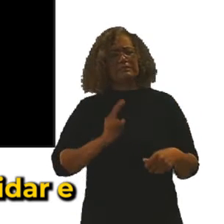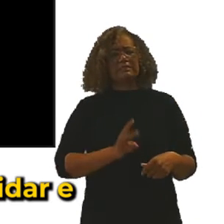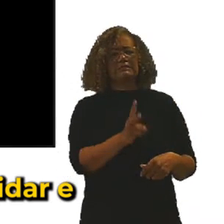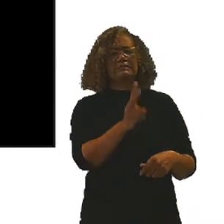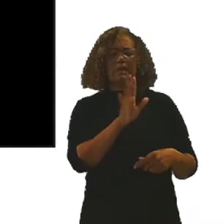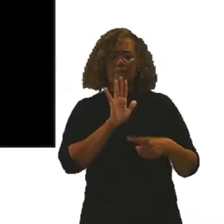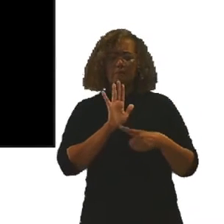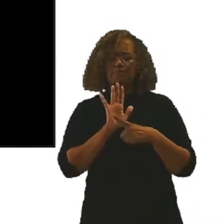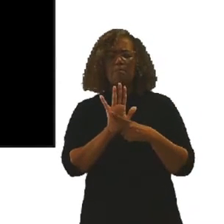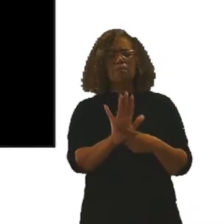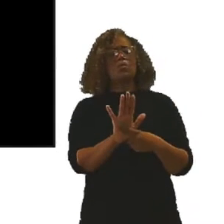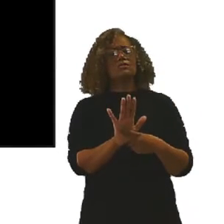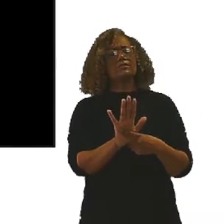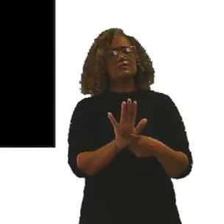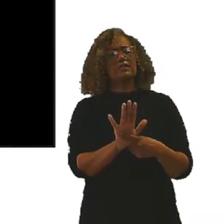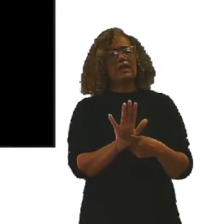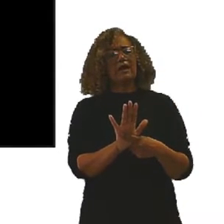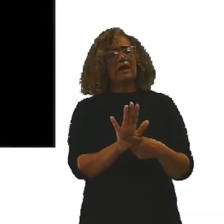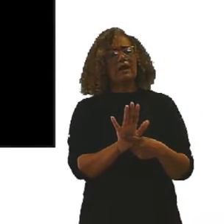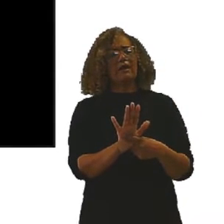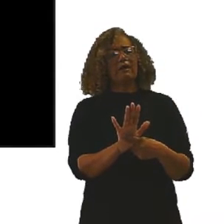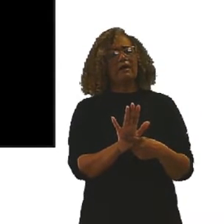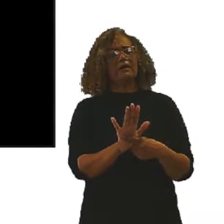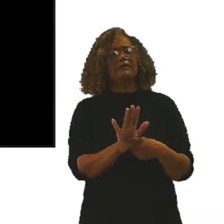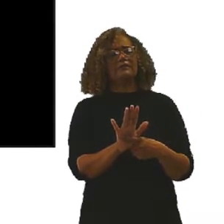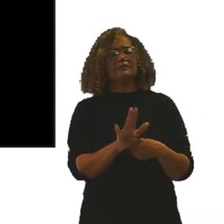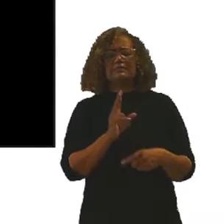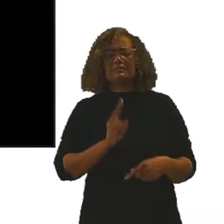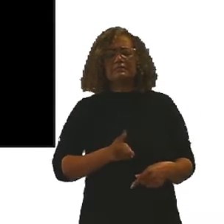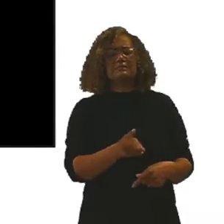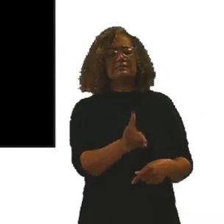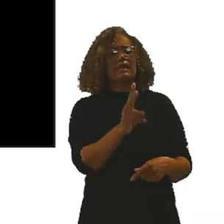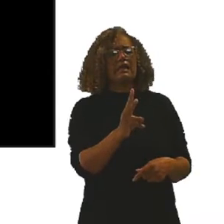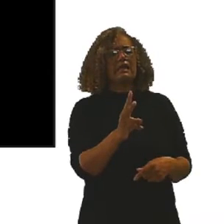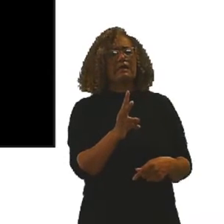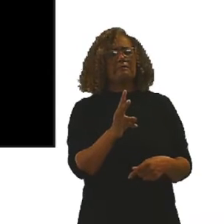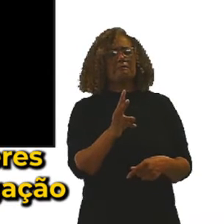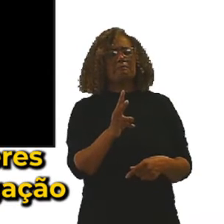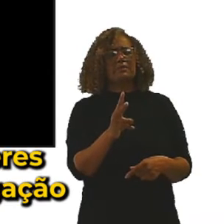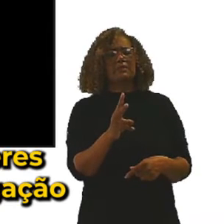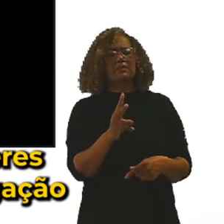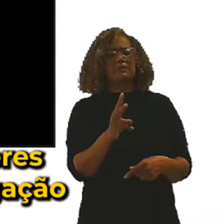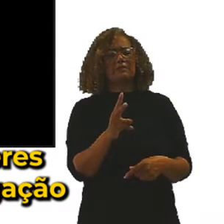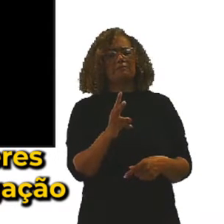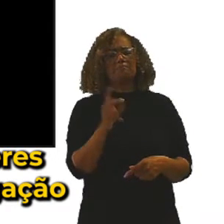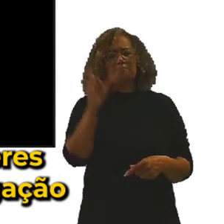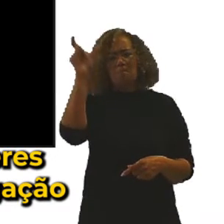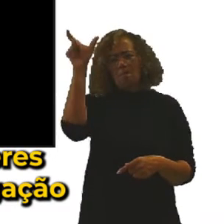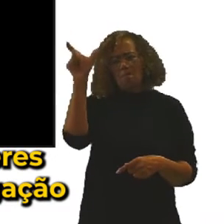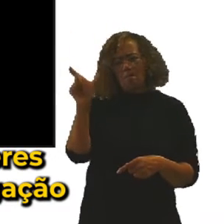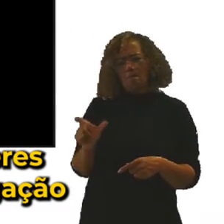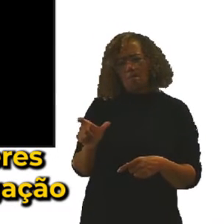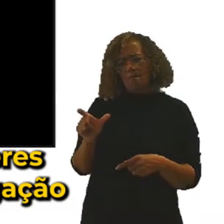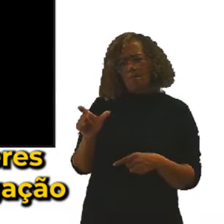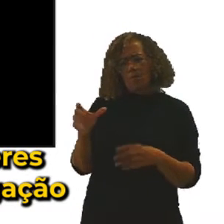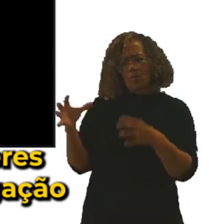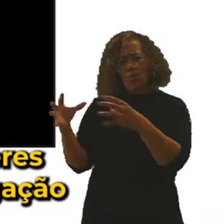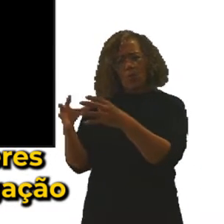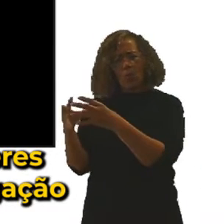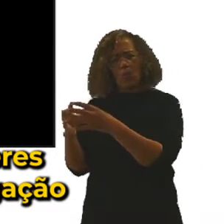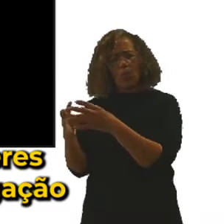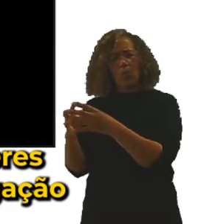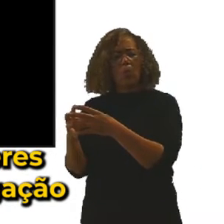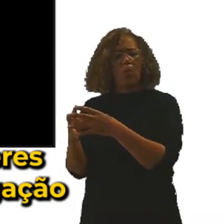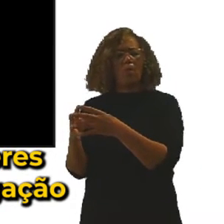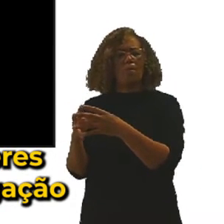elucidar e repisar que esse patriarcado ele é um sistema de subjugação das